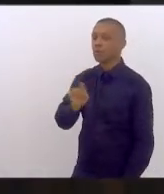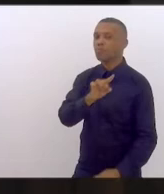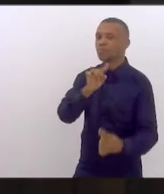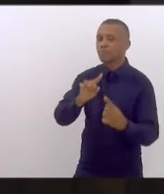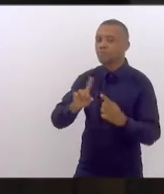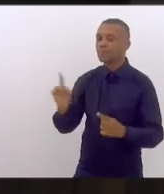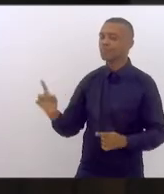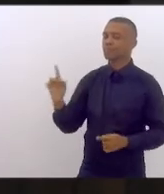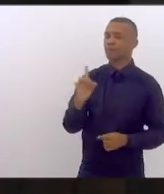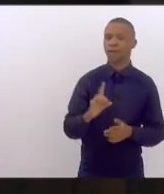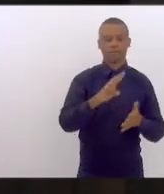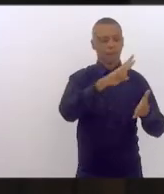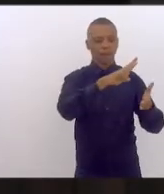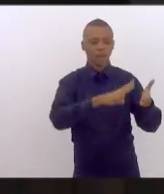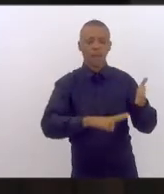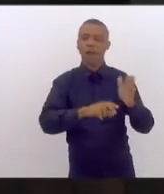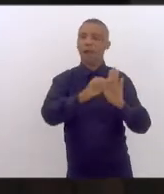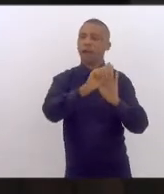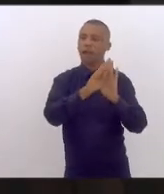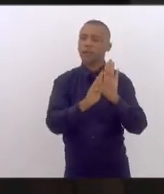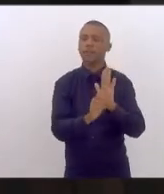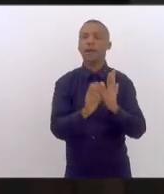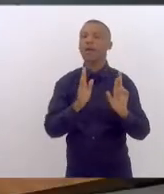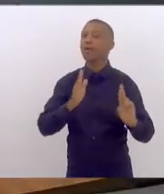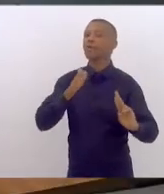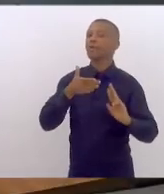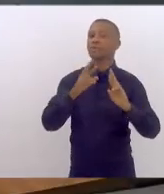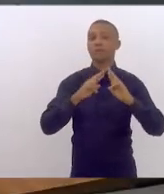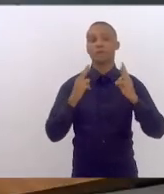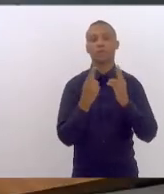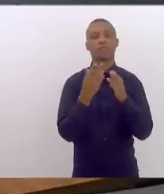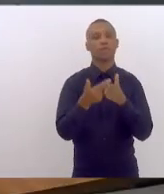da ata da sessão anterior